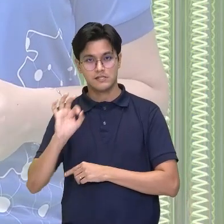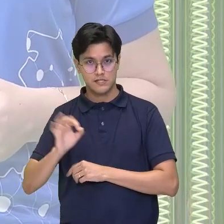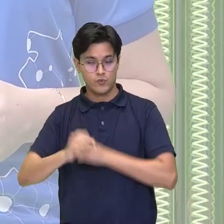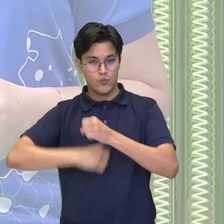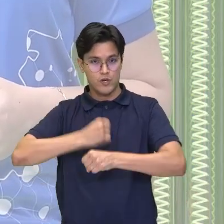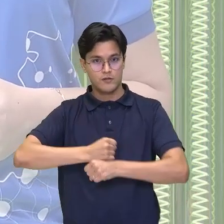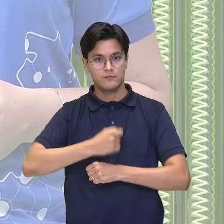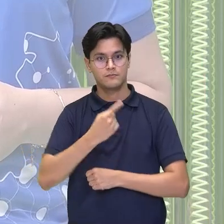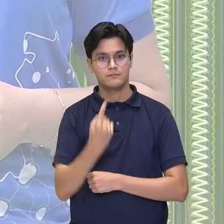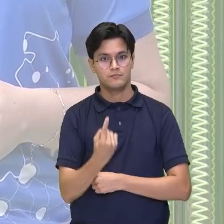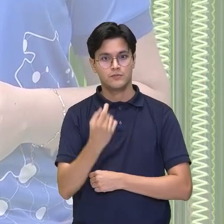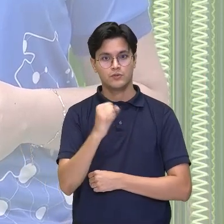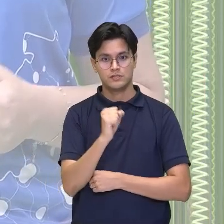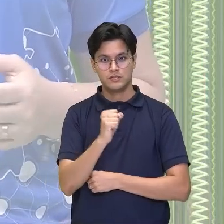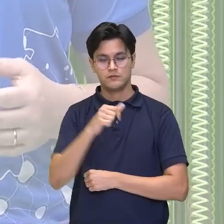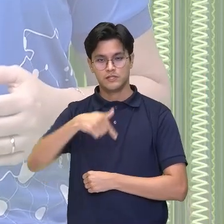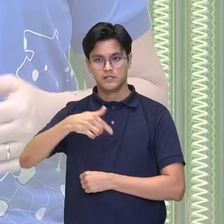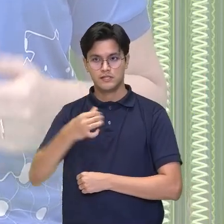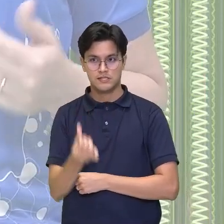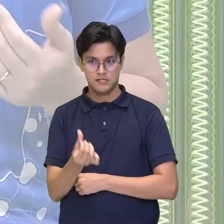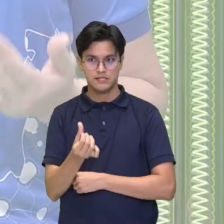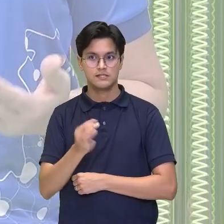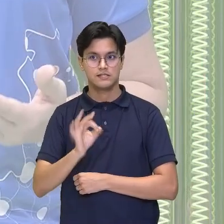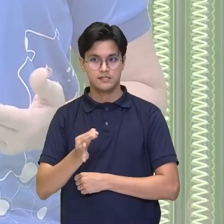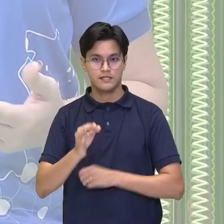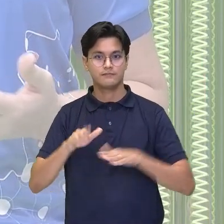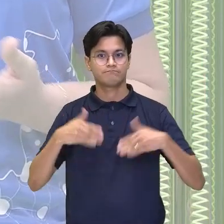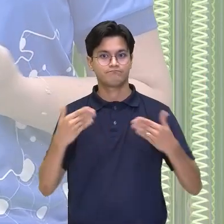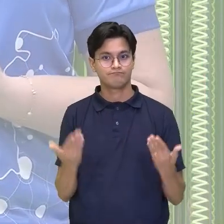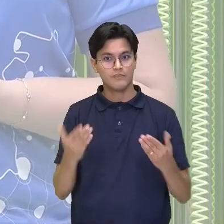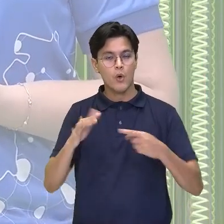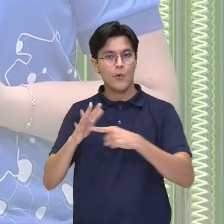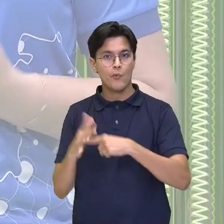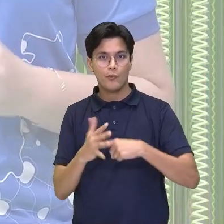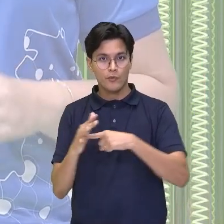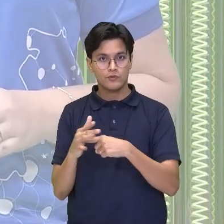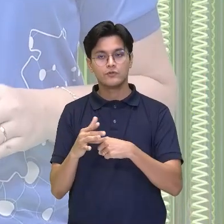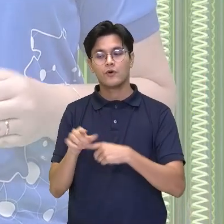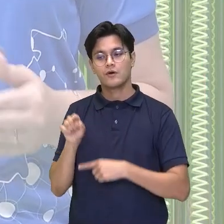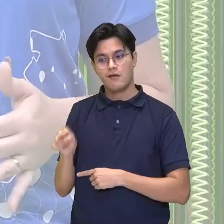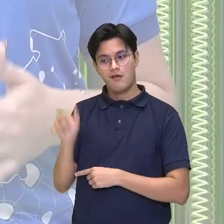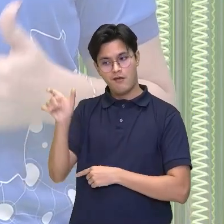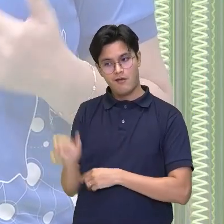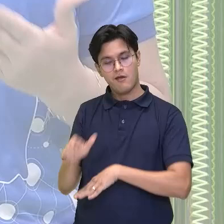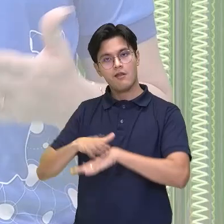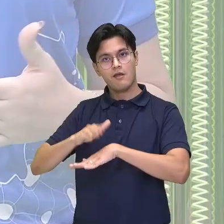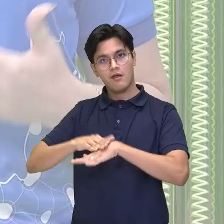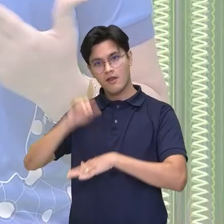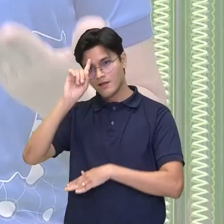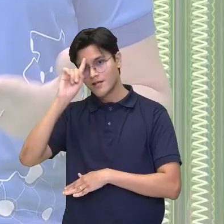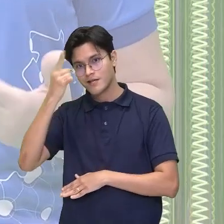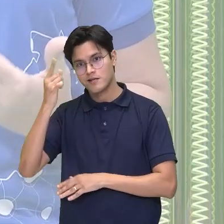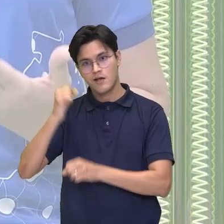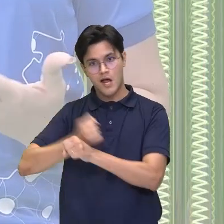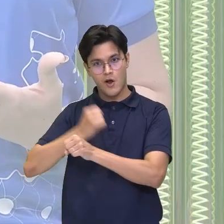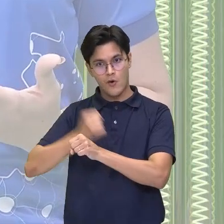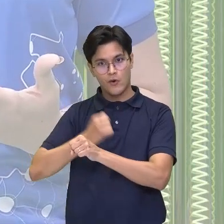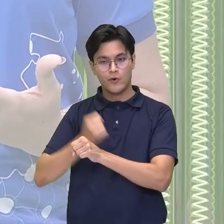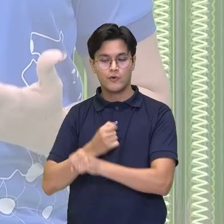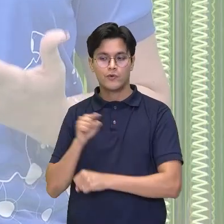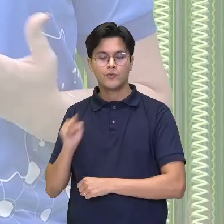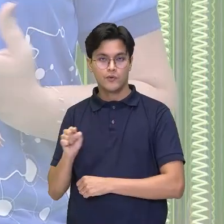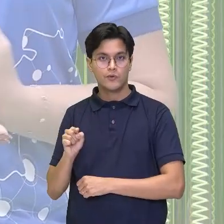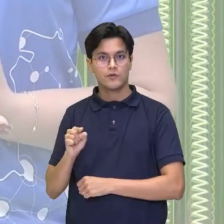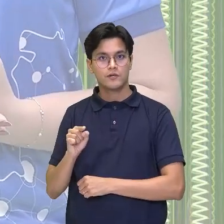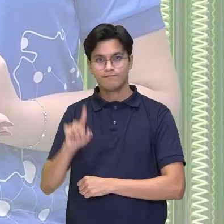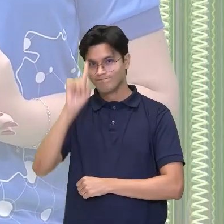o conhecido ciclo de Otto. Então, esse motor que foi criado, né, ali foi inicialmente